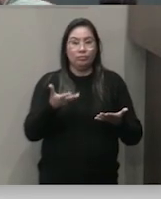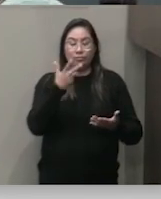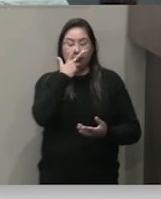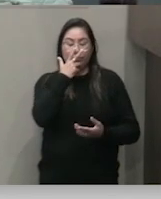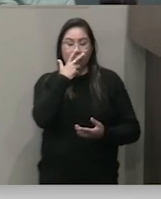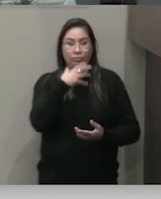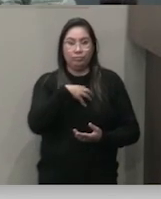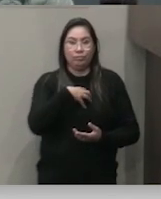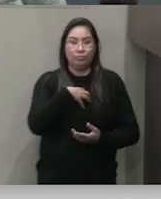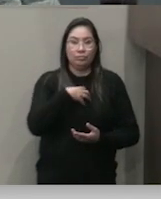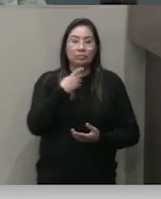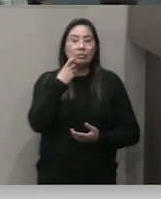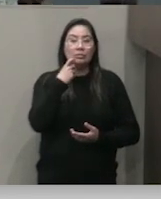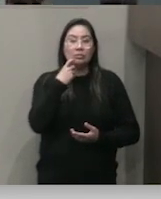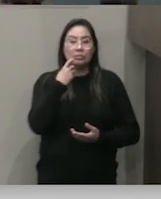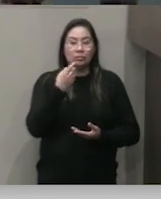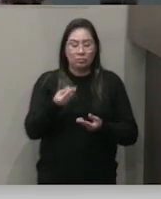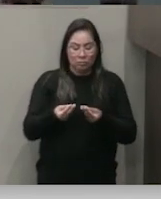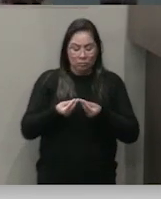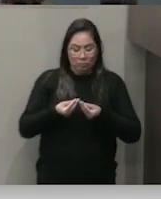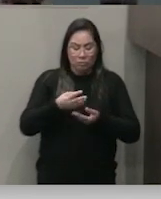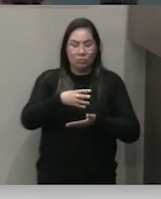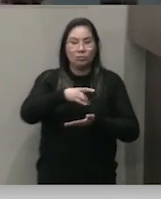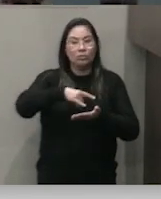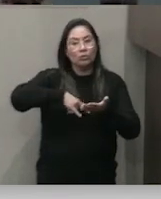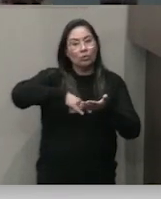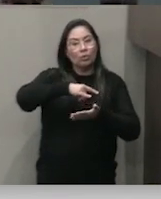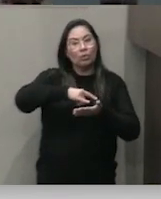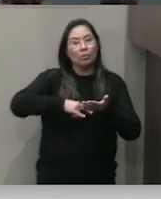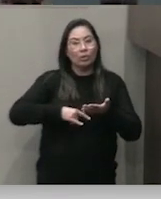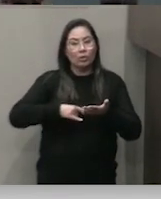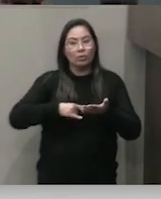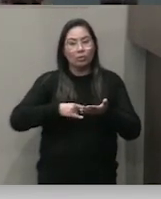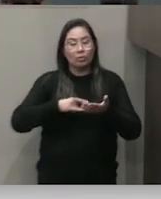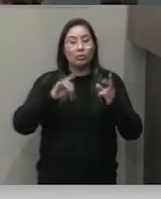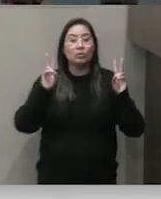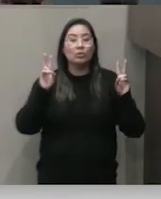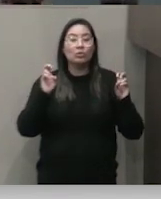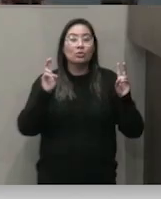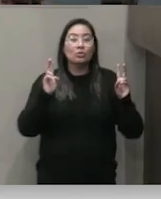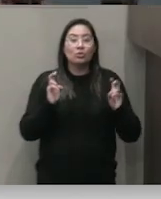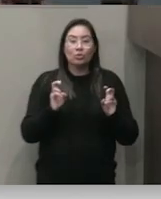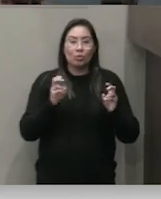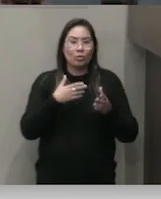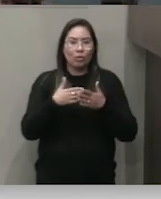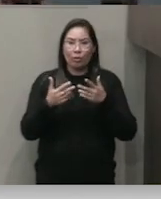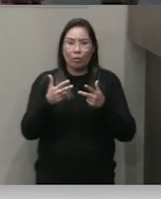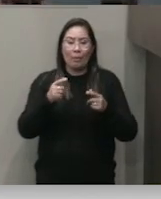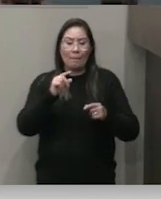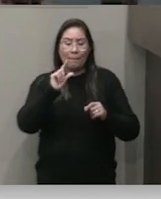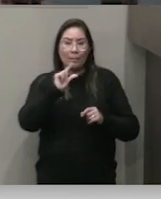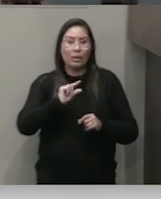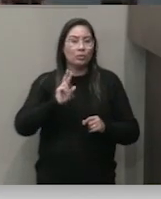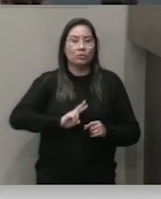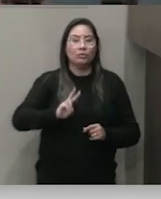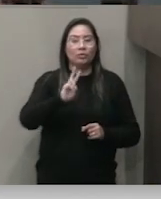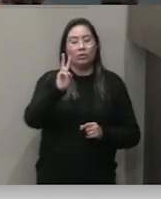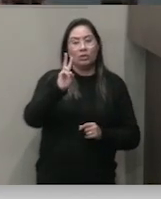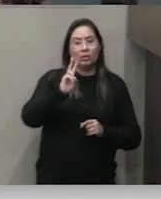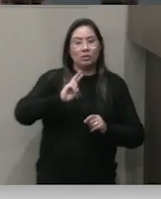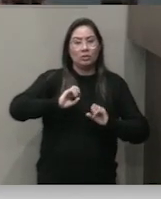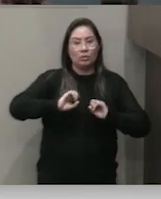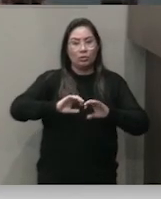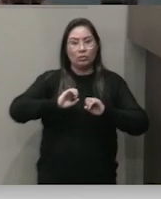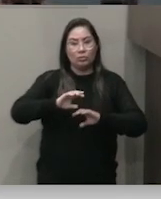parecer. Nessa sexta-feira recebemos esse documento que trata sobre qualquer coisa menos da valorização da educação e do